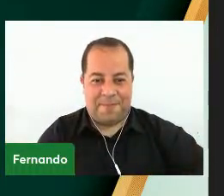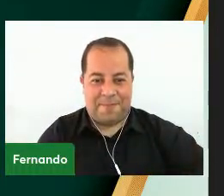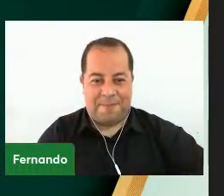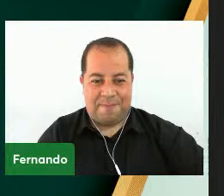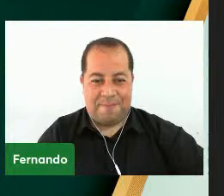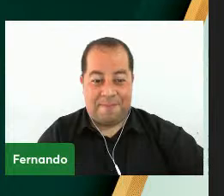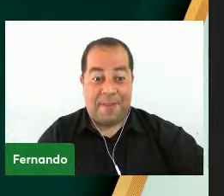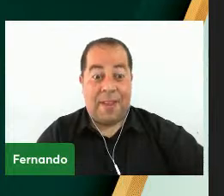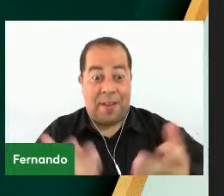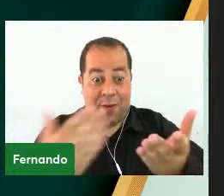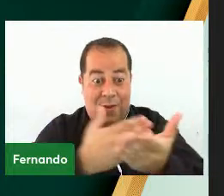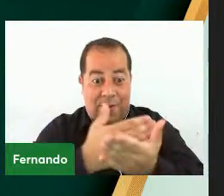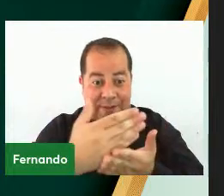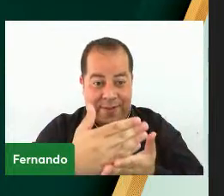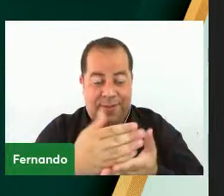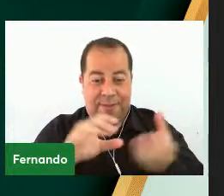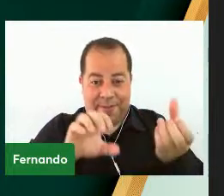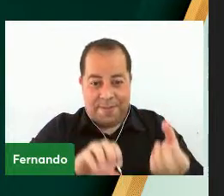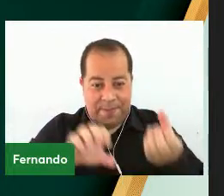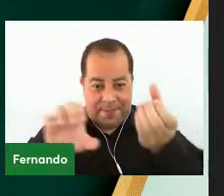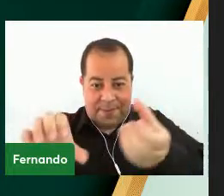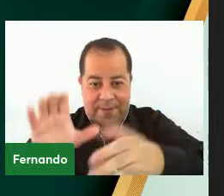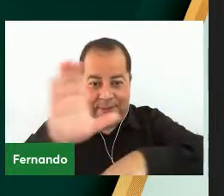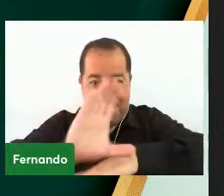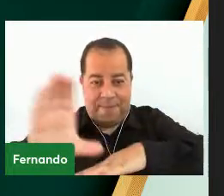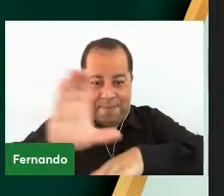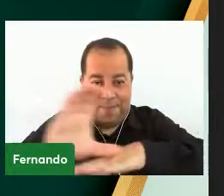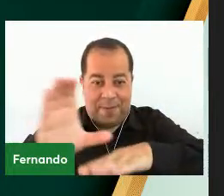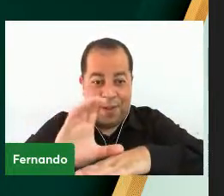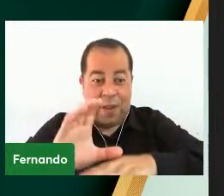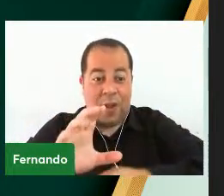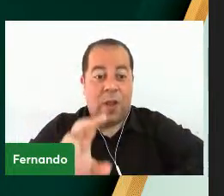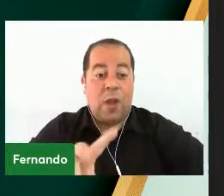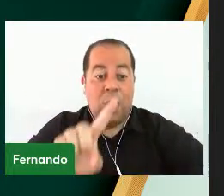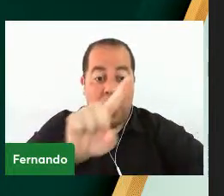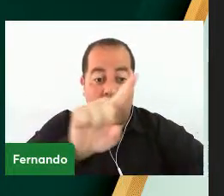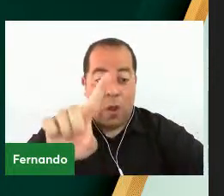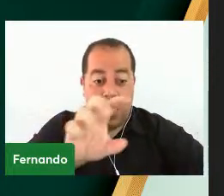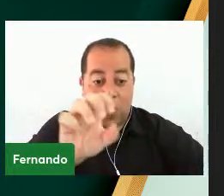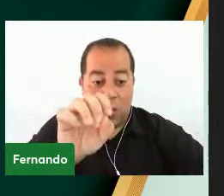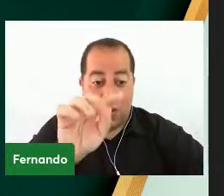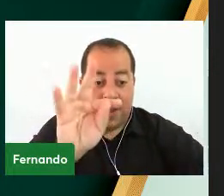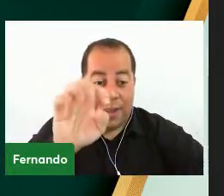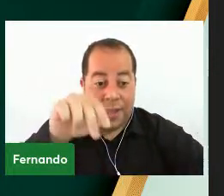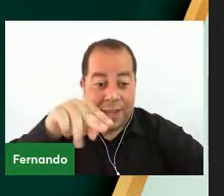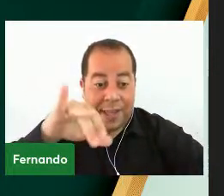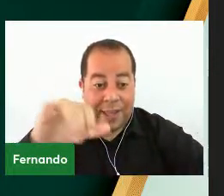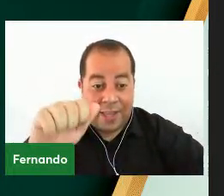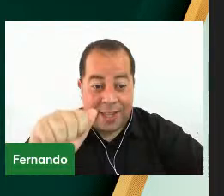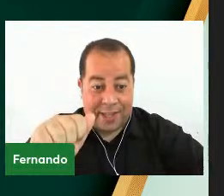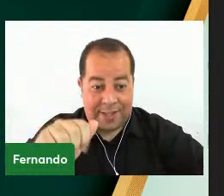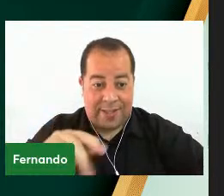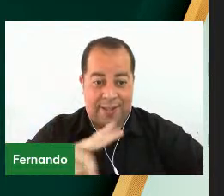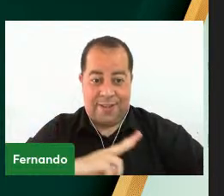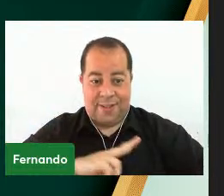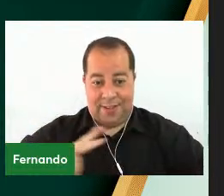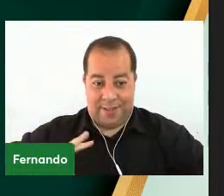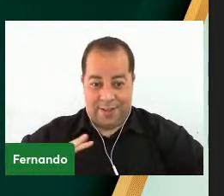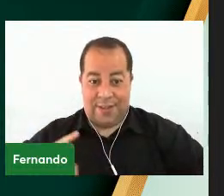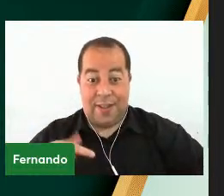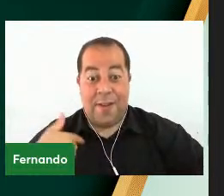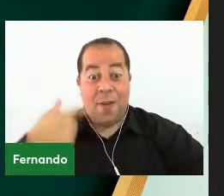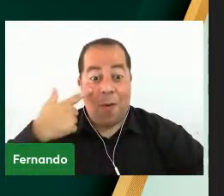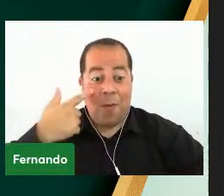Daremos início à outorga do curso de Zootecnia. Solicitamos atenção para o juramento do curso, que